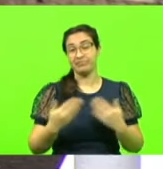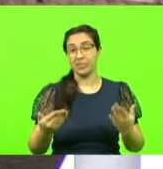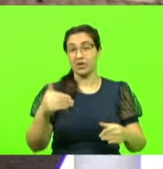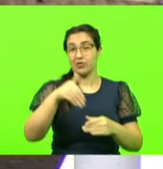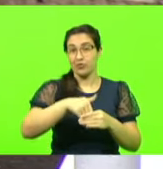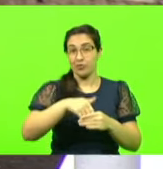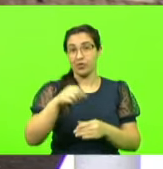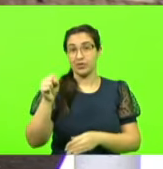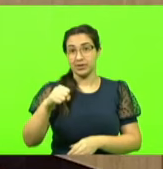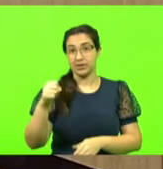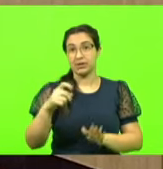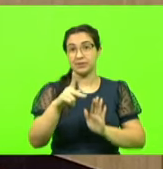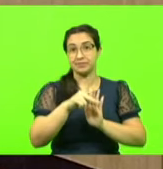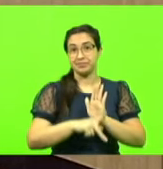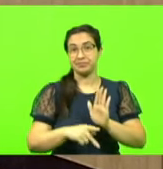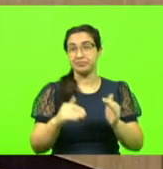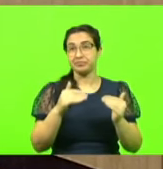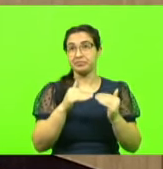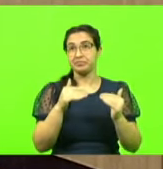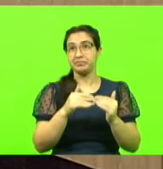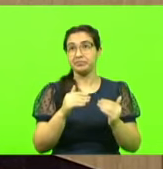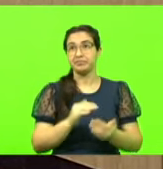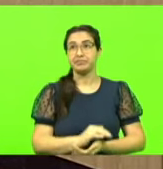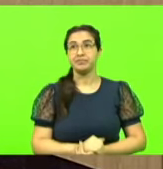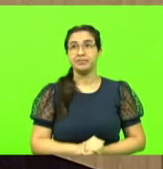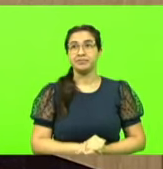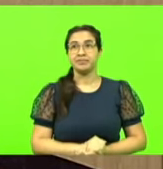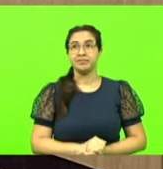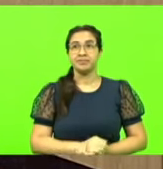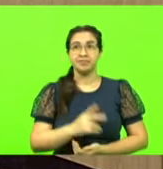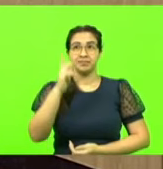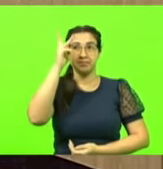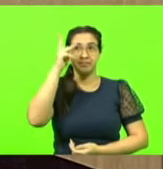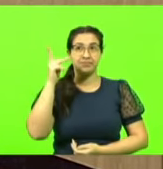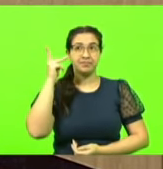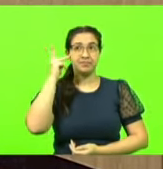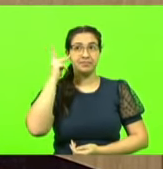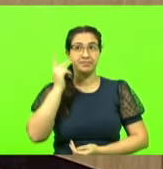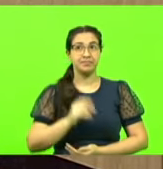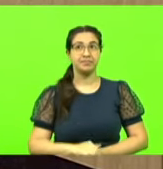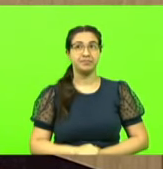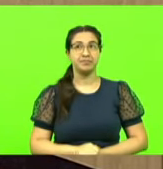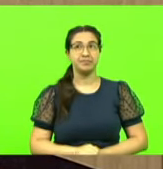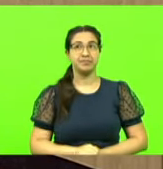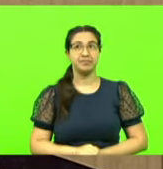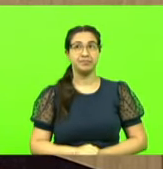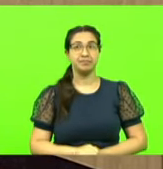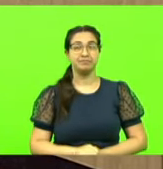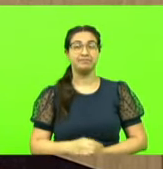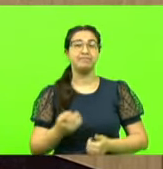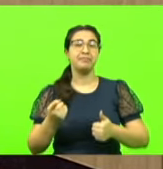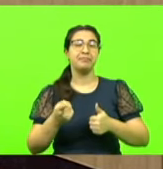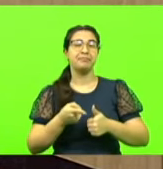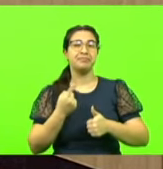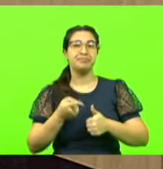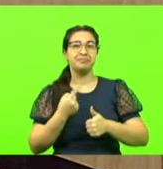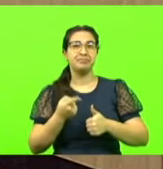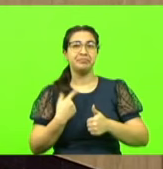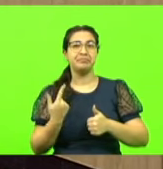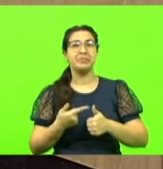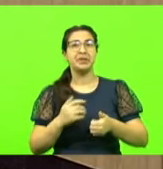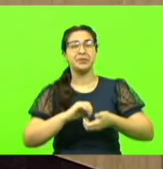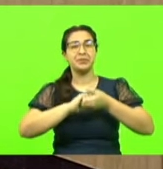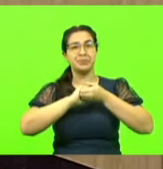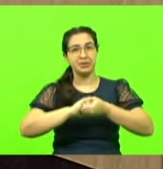favoravelmente ao projeto. Palavra, deputada Paulinha. Quero, primeiramente, pela ordem, saudar o nosso querido prefeito Eloy, que está